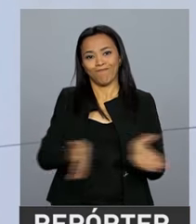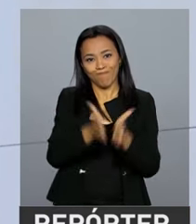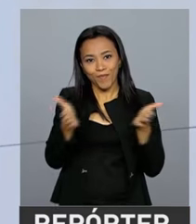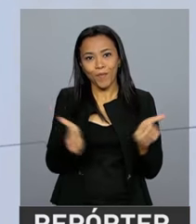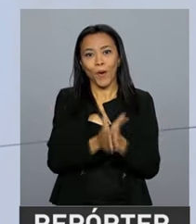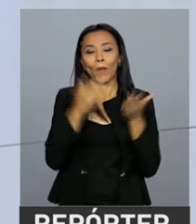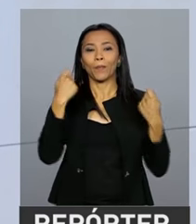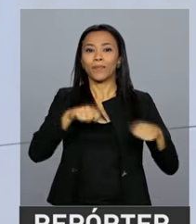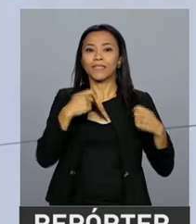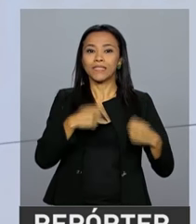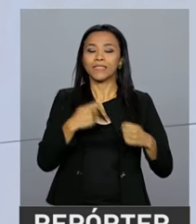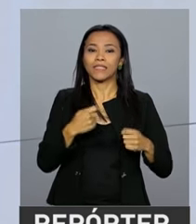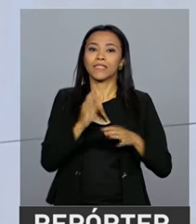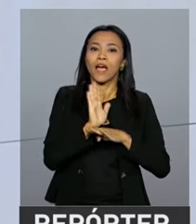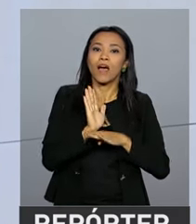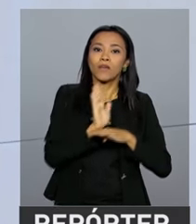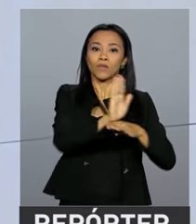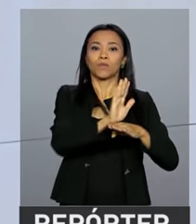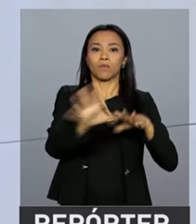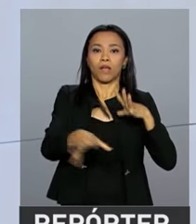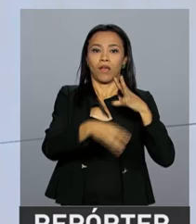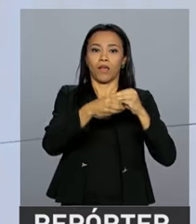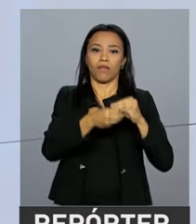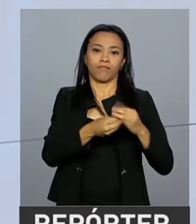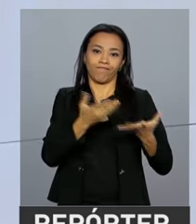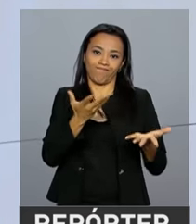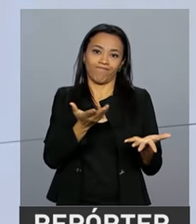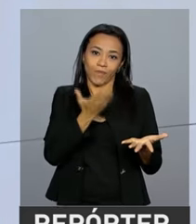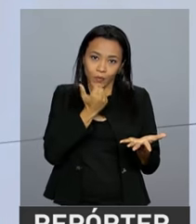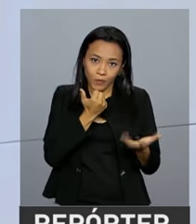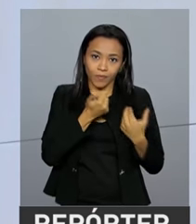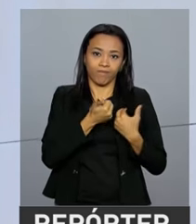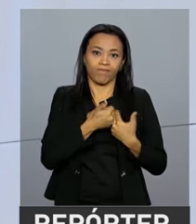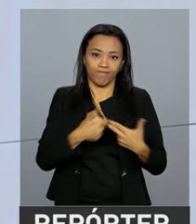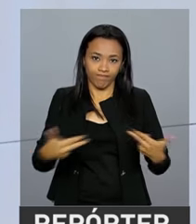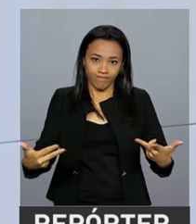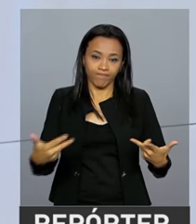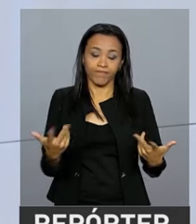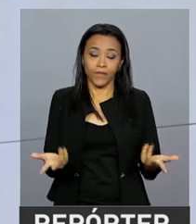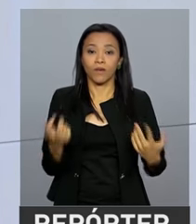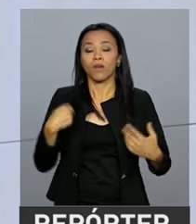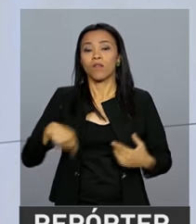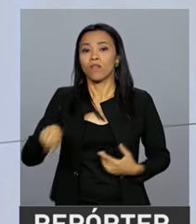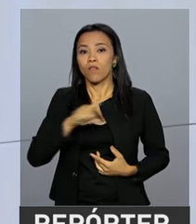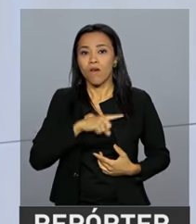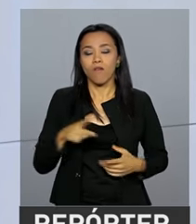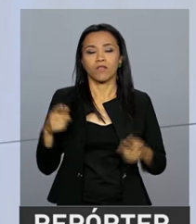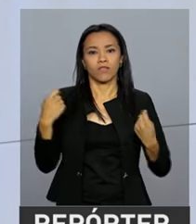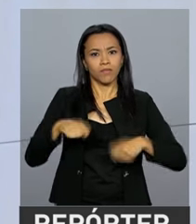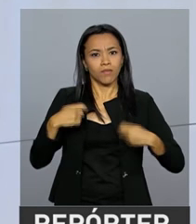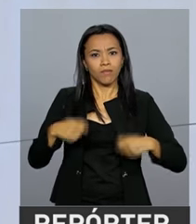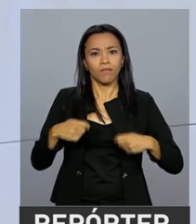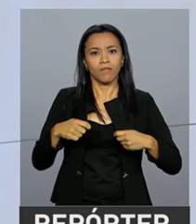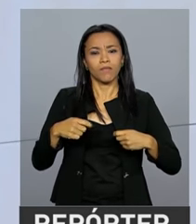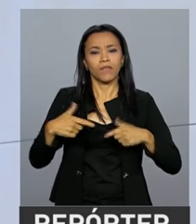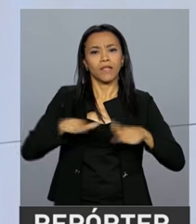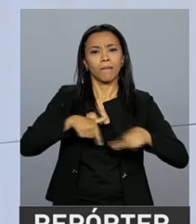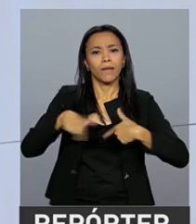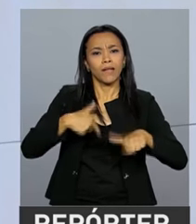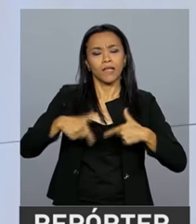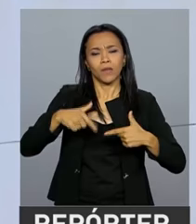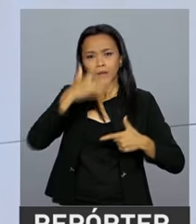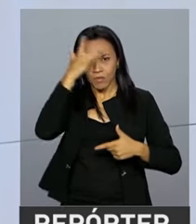auxílio para complementar, para poder comer, né? Então, nós estamos trabalhando aí com os mais pobres, dos